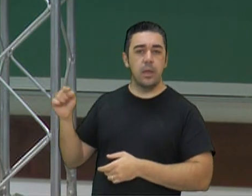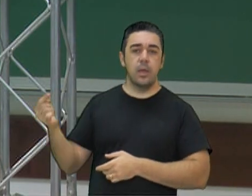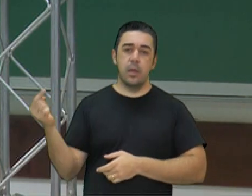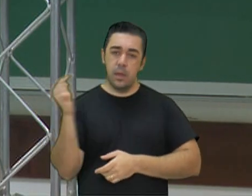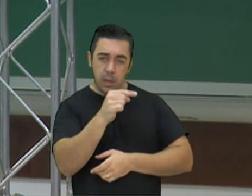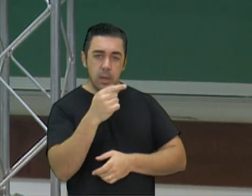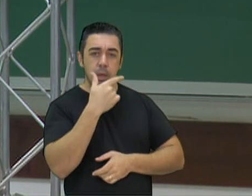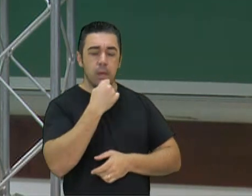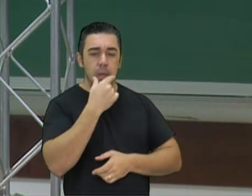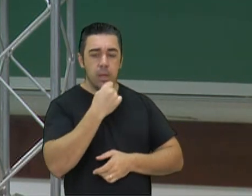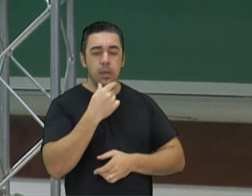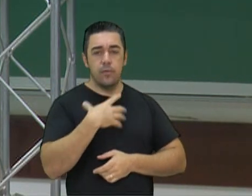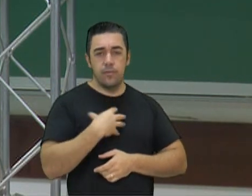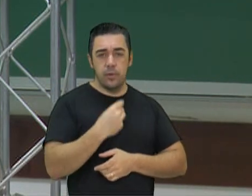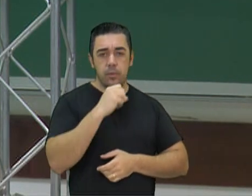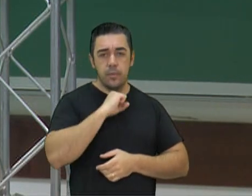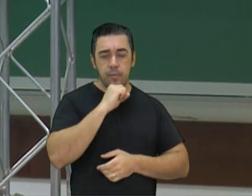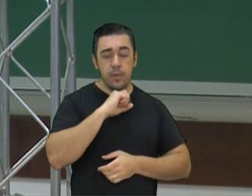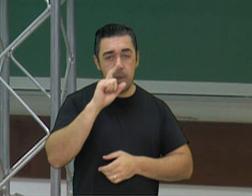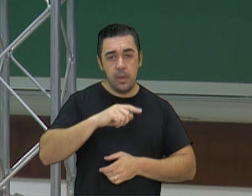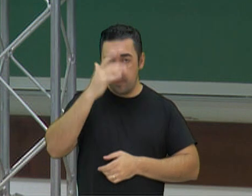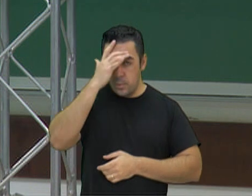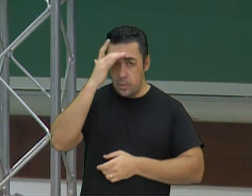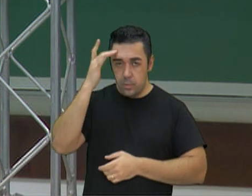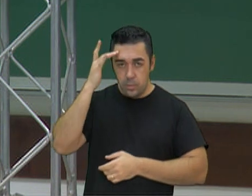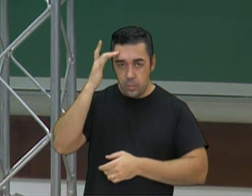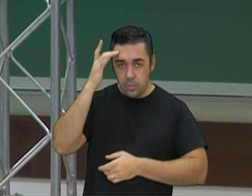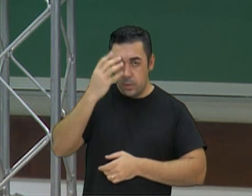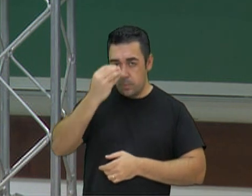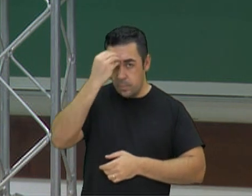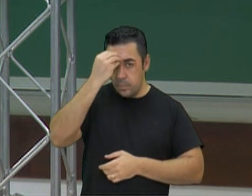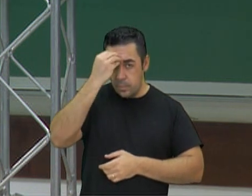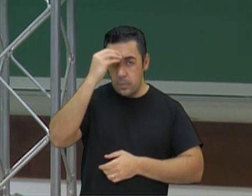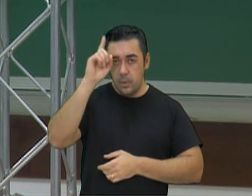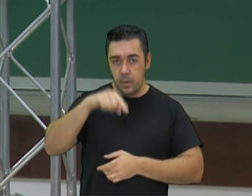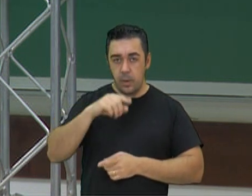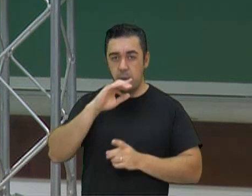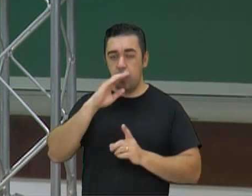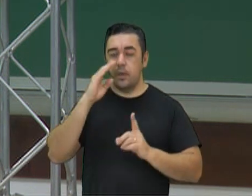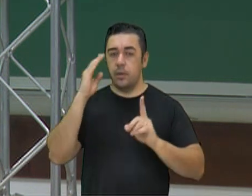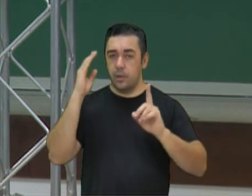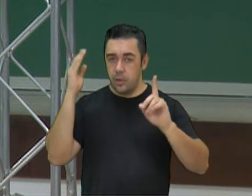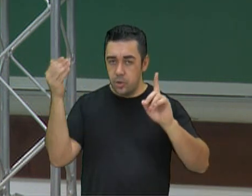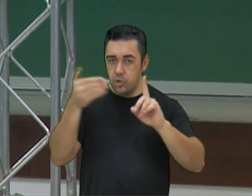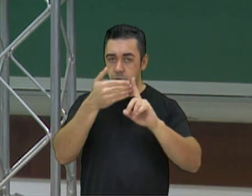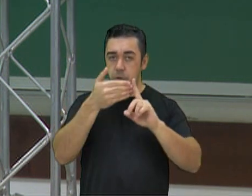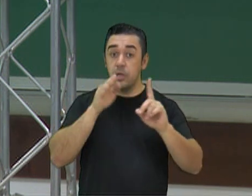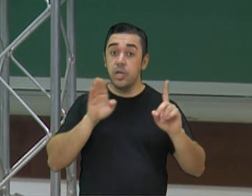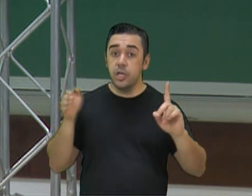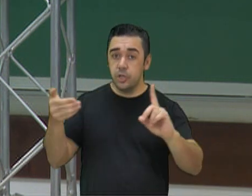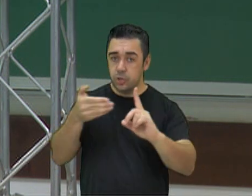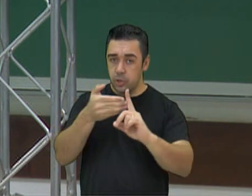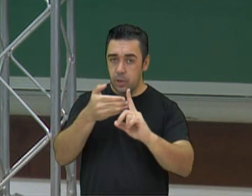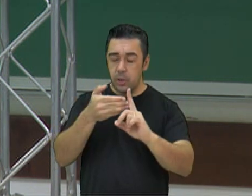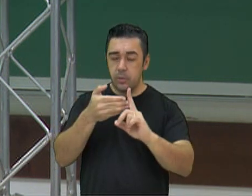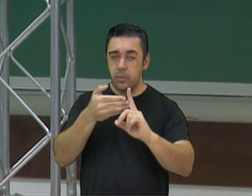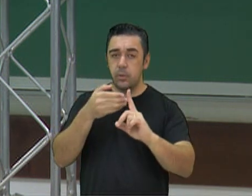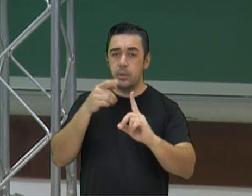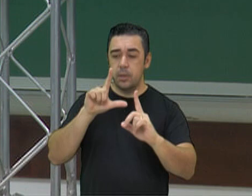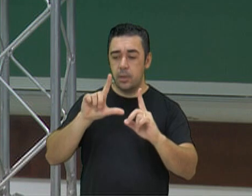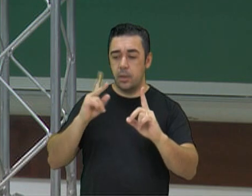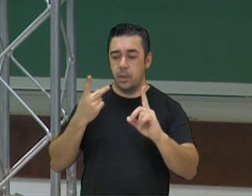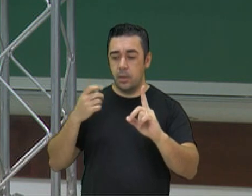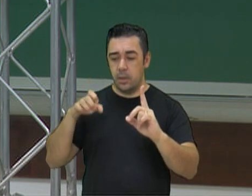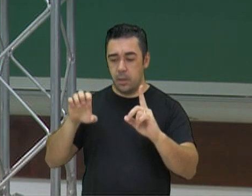velho. Então, é uma pessoa, se é pessoa, memorizem, o objeto é indireto. E o pronome que eu uso referencial é o